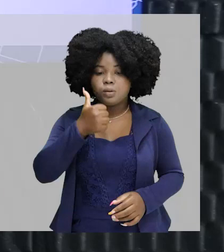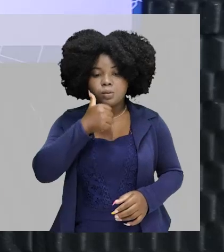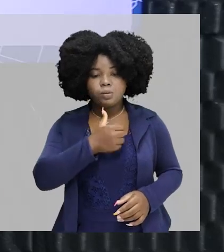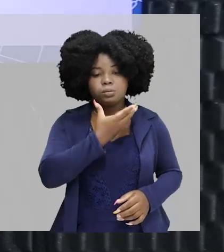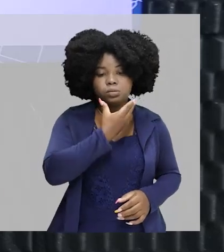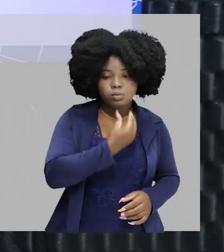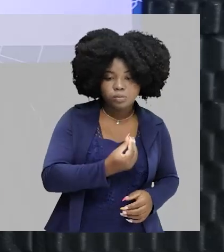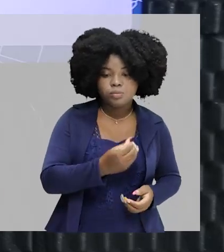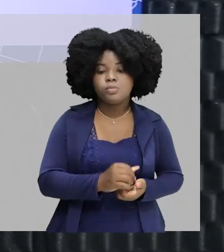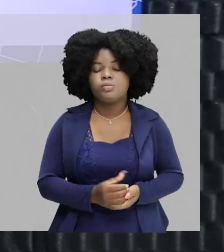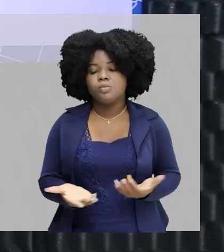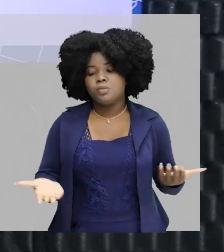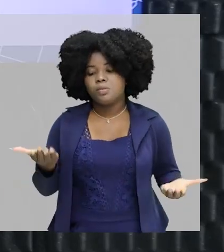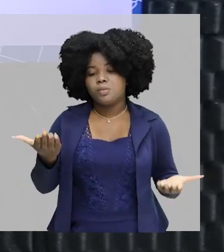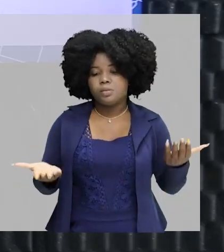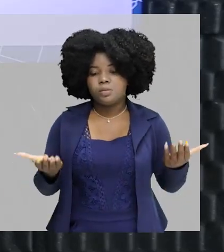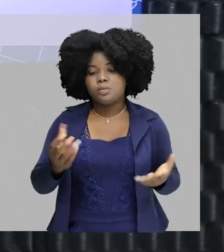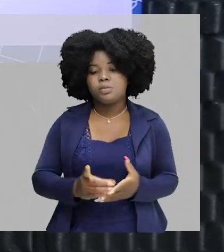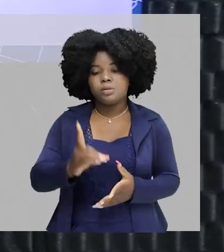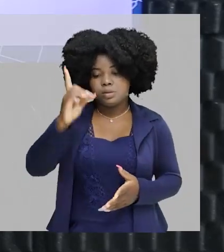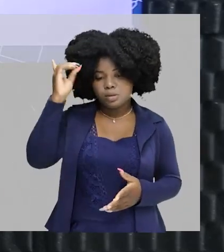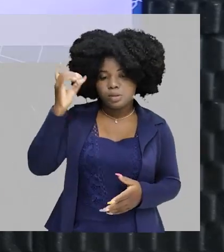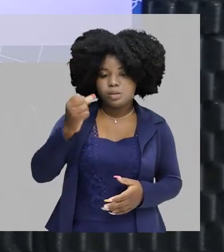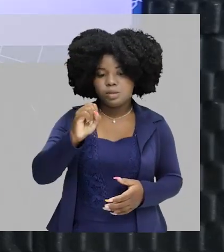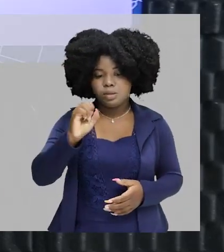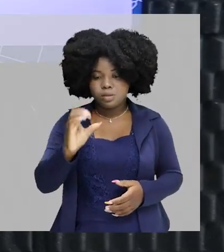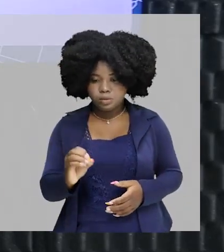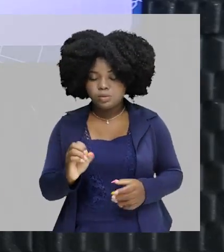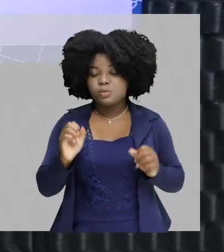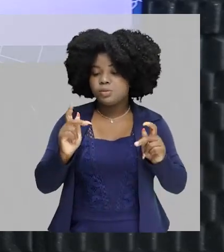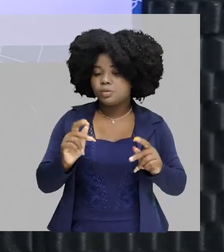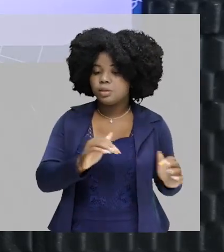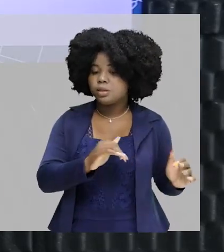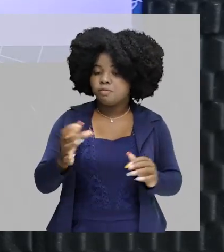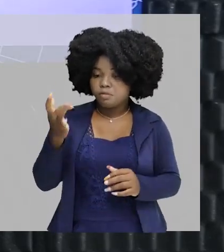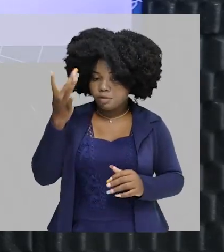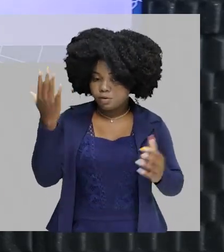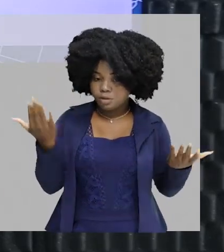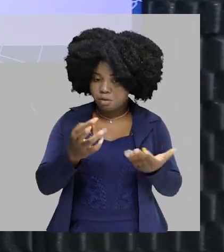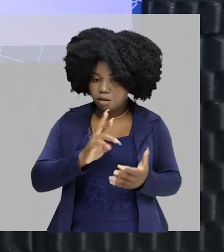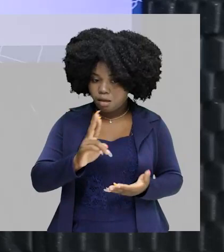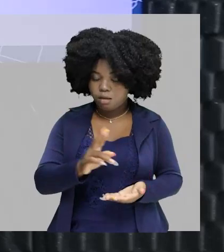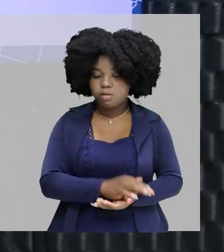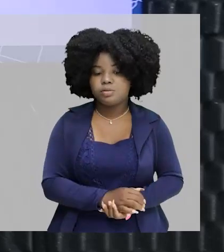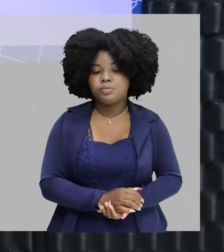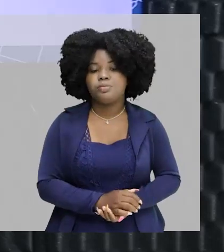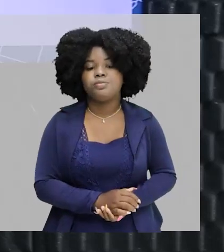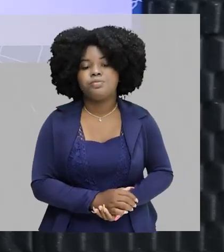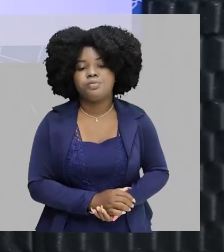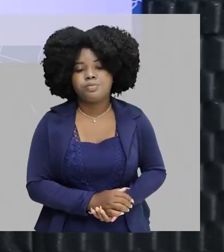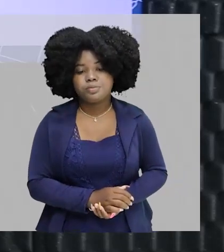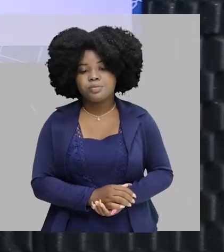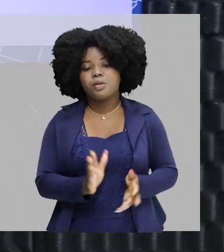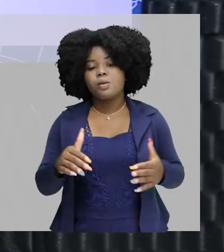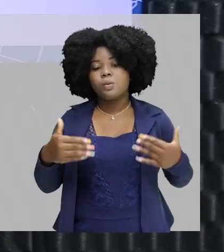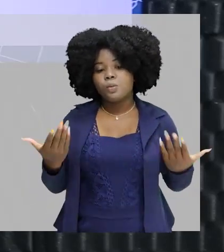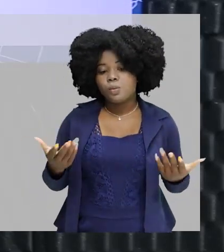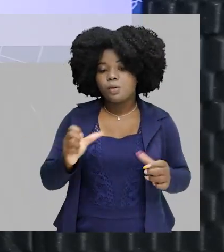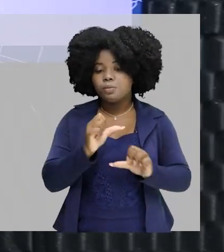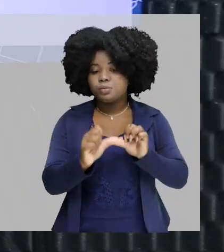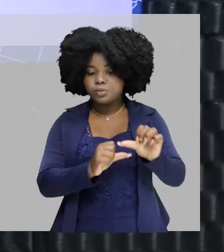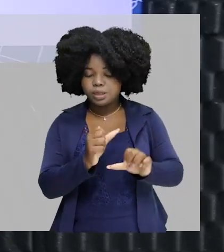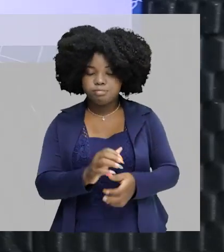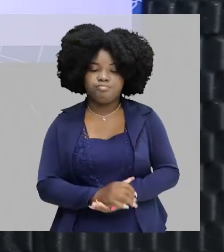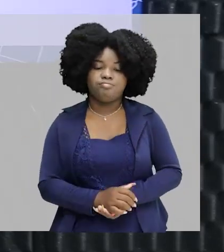mulheres quando comparados à década de 80. Beleza? Então fica fácil, né? Vamos voltar para a questão. Então, qual vai ser essa